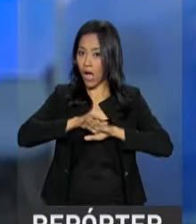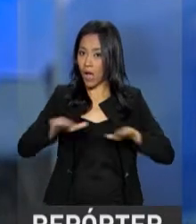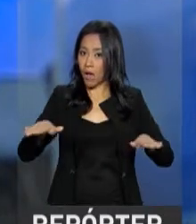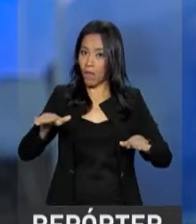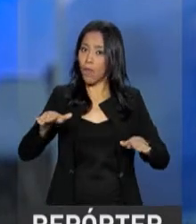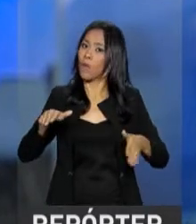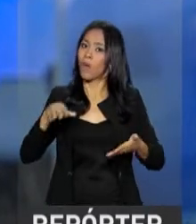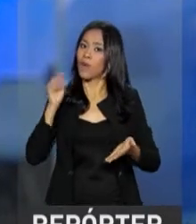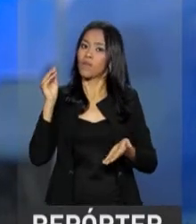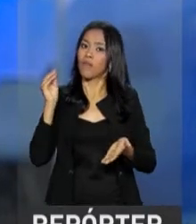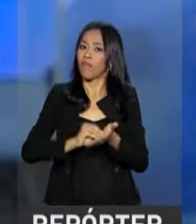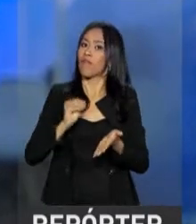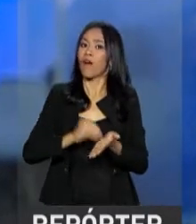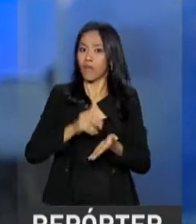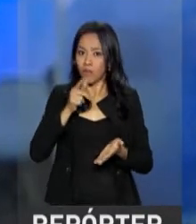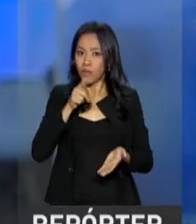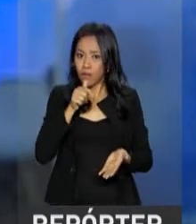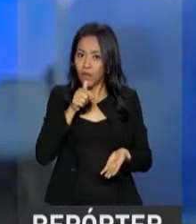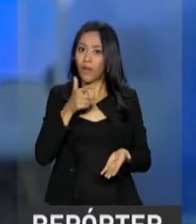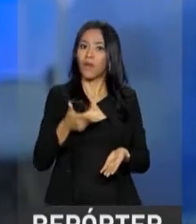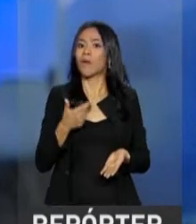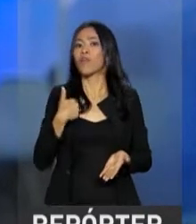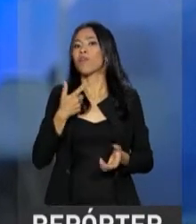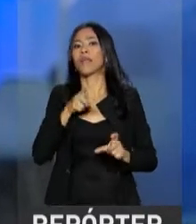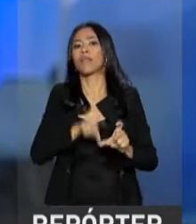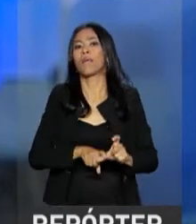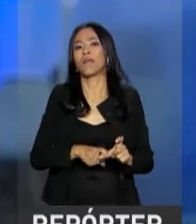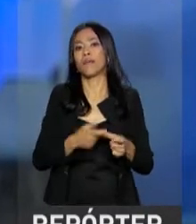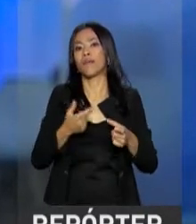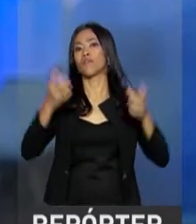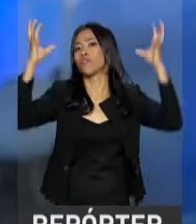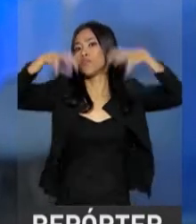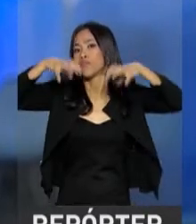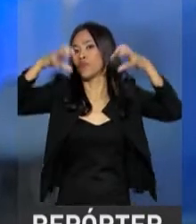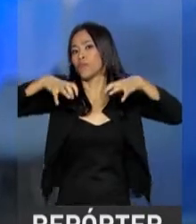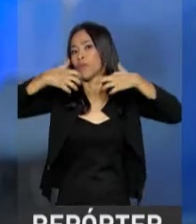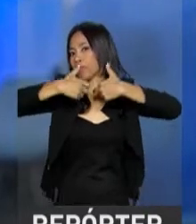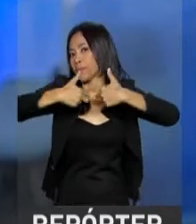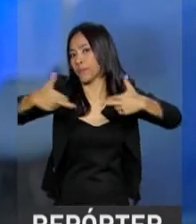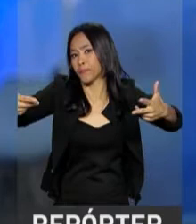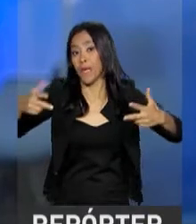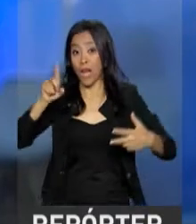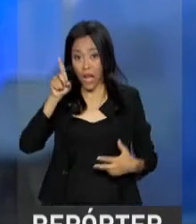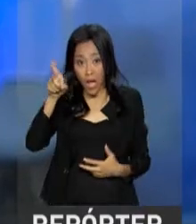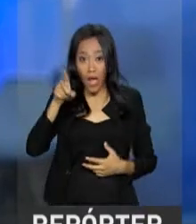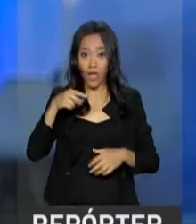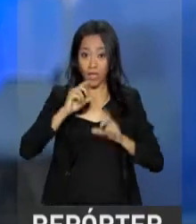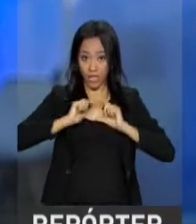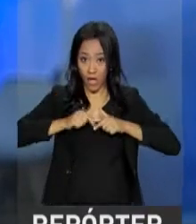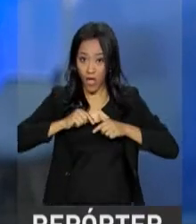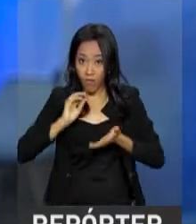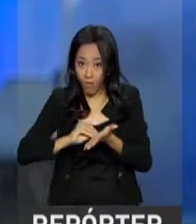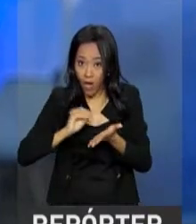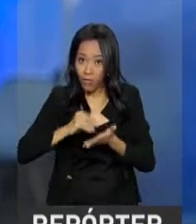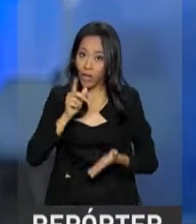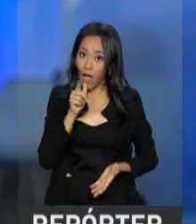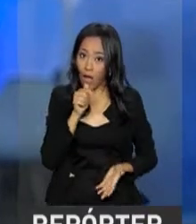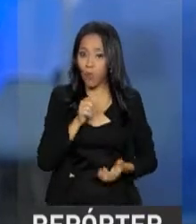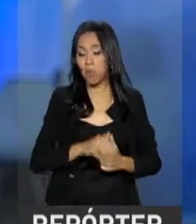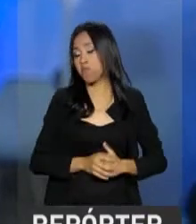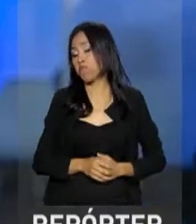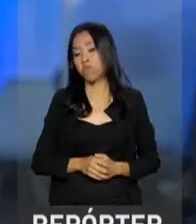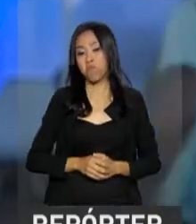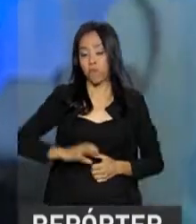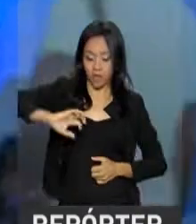muito, muito importante a não depender mais dos recursos naturais. Hoje em dia não tem falta de água em Israel. Não existe que você abra